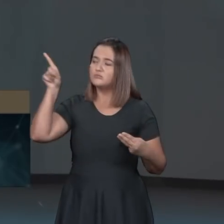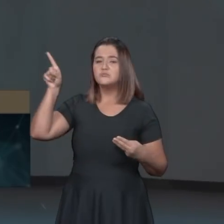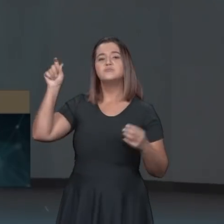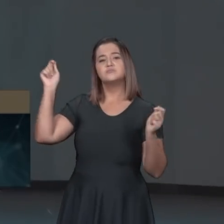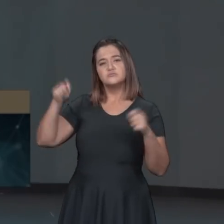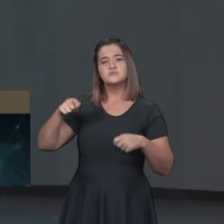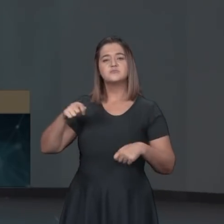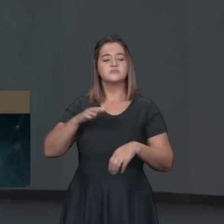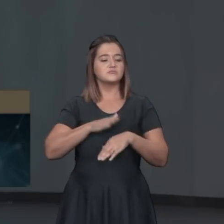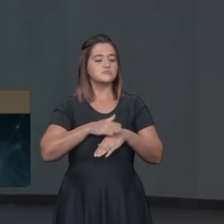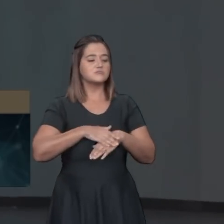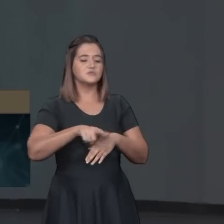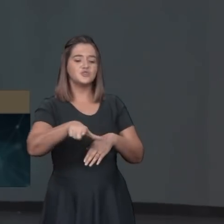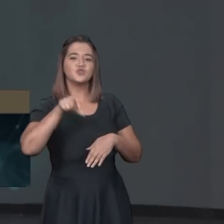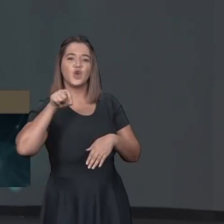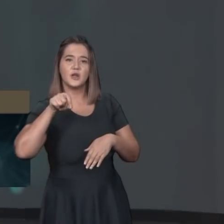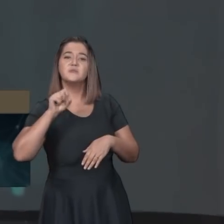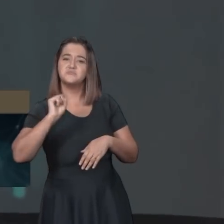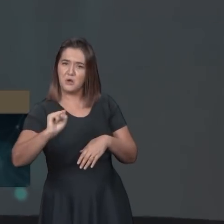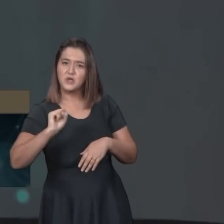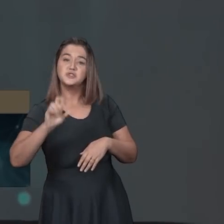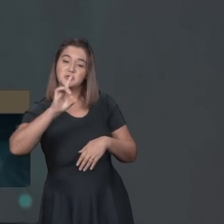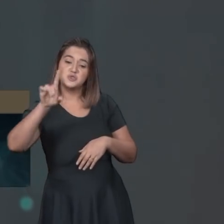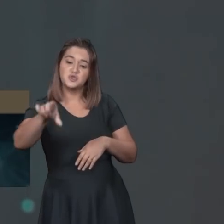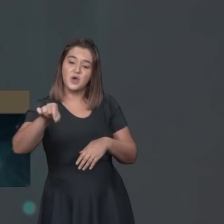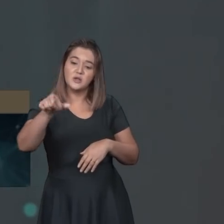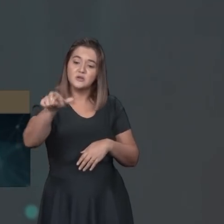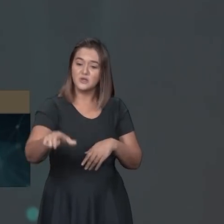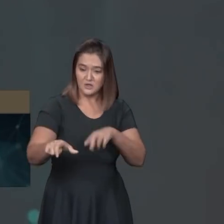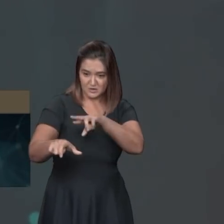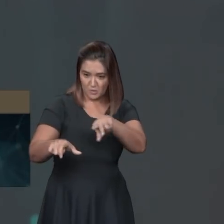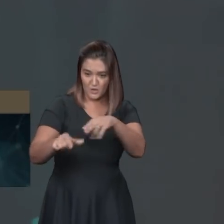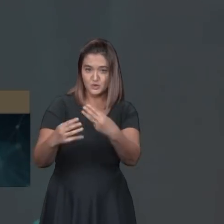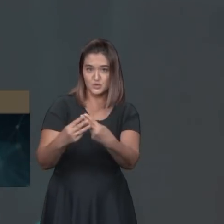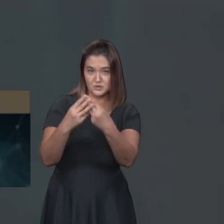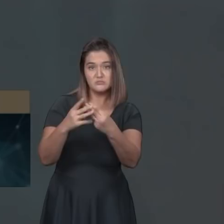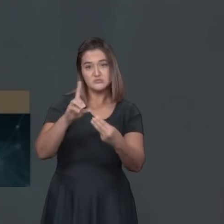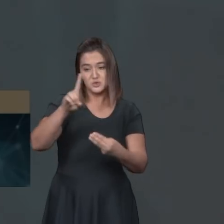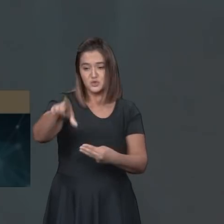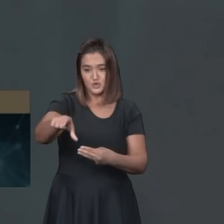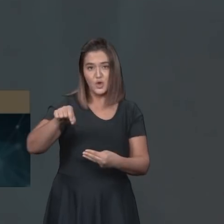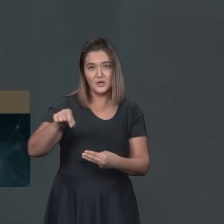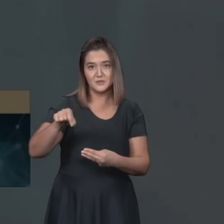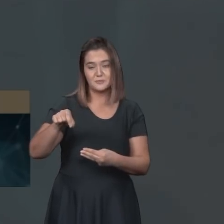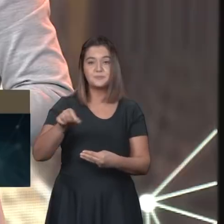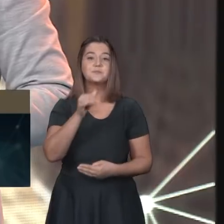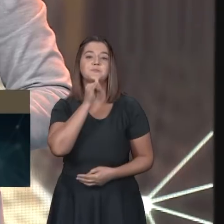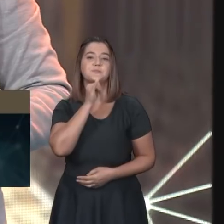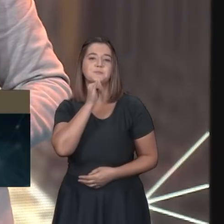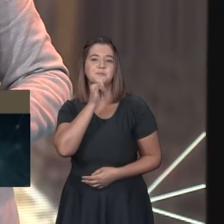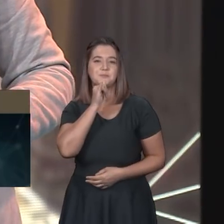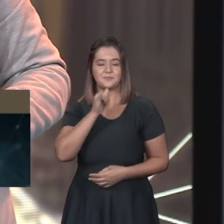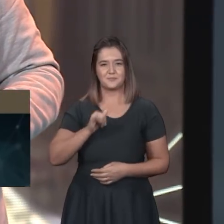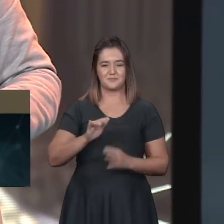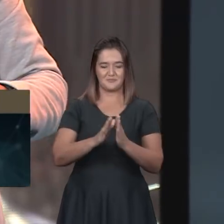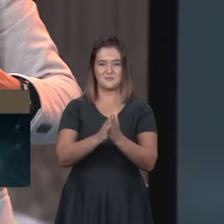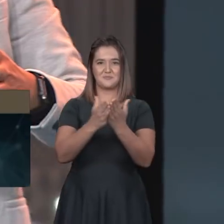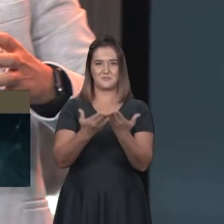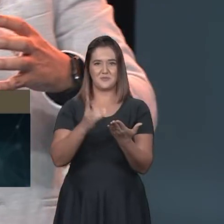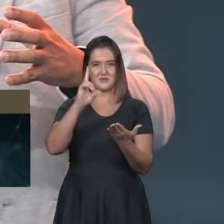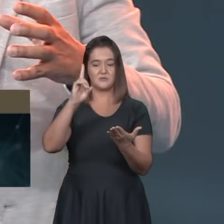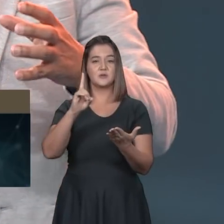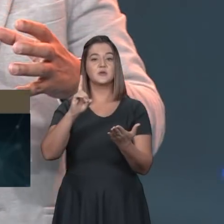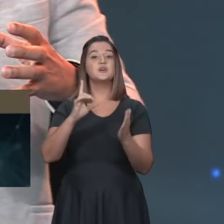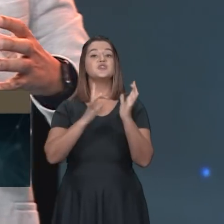tomar a boca até de um profeta pagão e usá-lo para propor uma verdade. Quer um exemplo? Na Bíblia Sagrada, quando